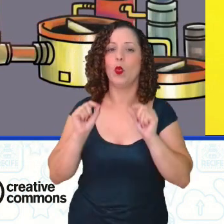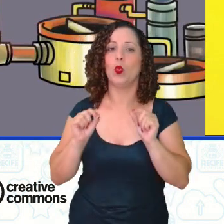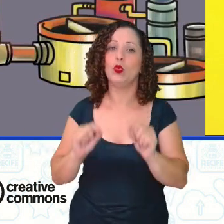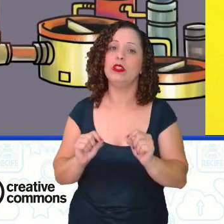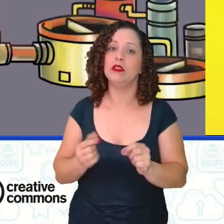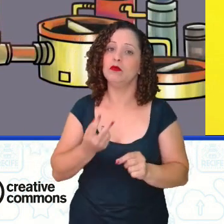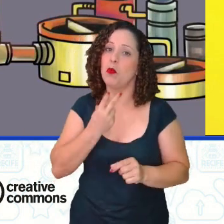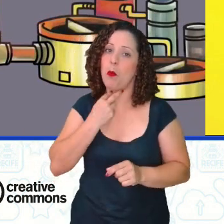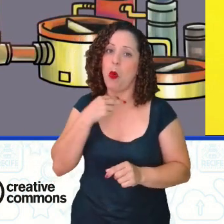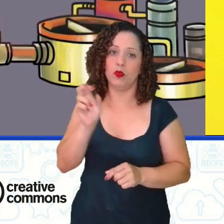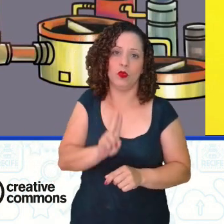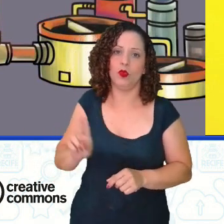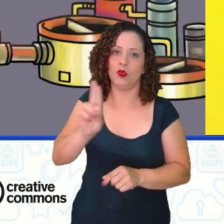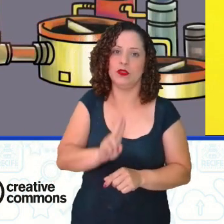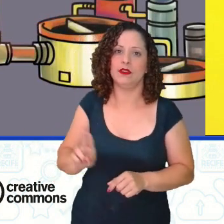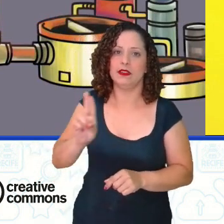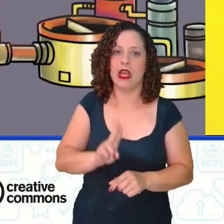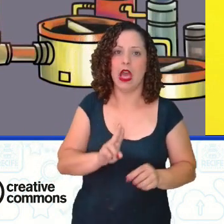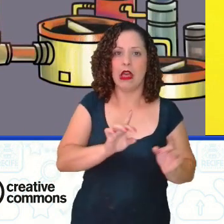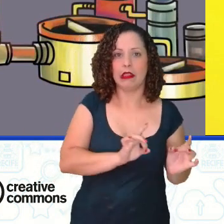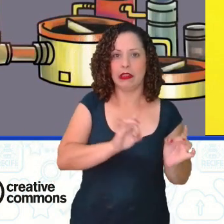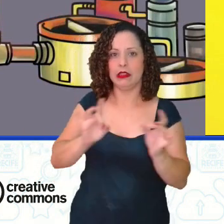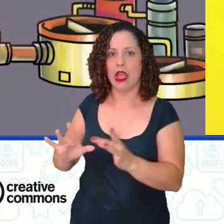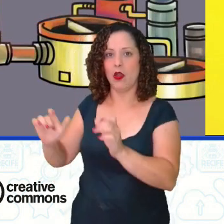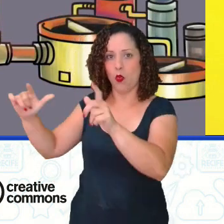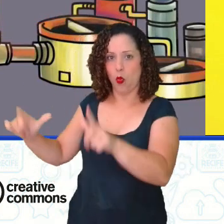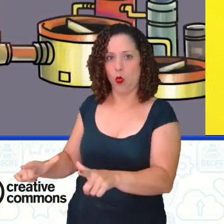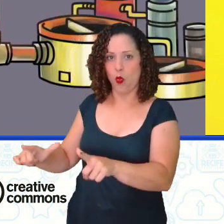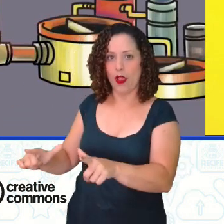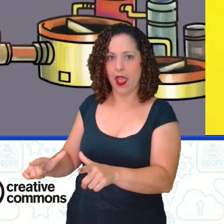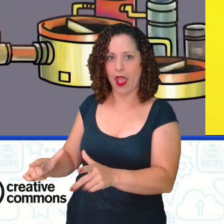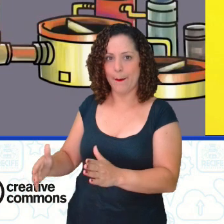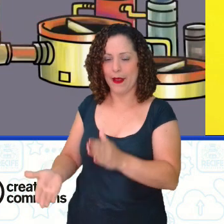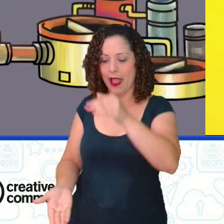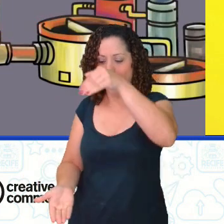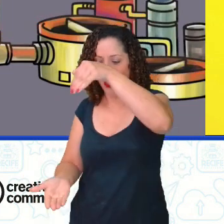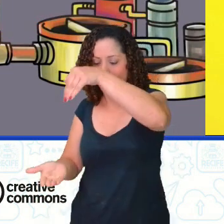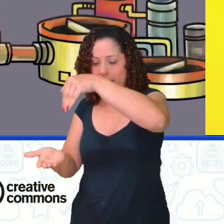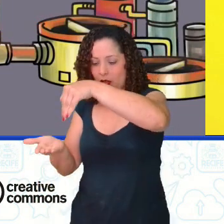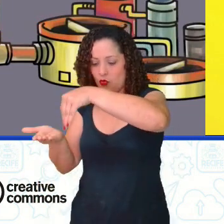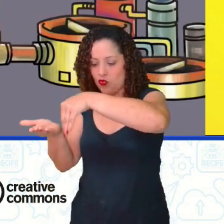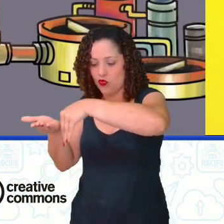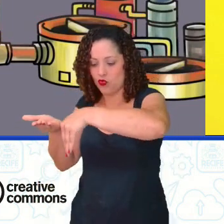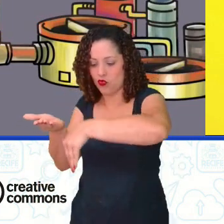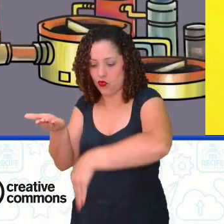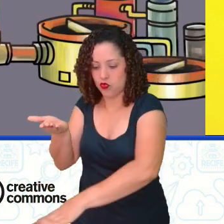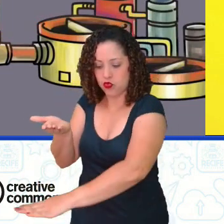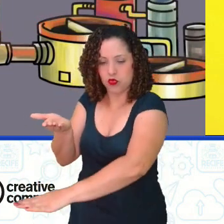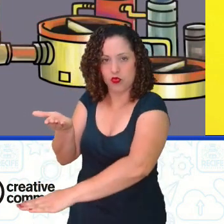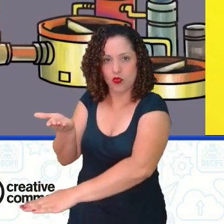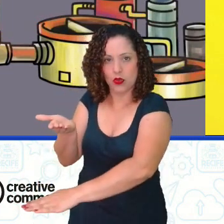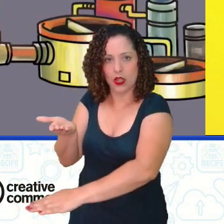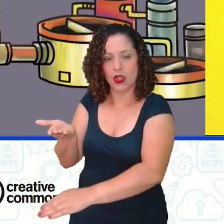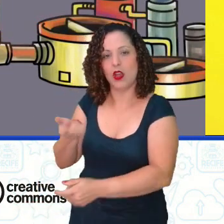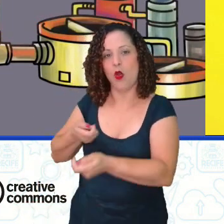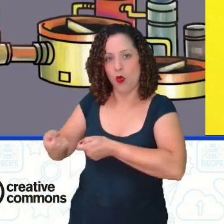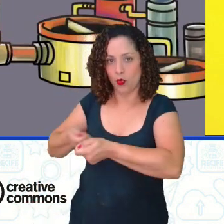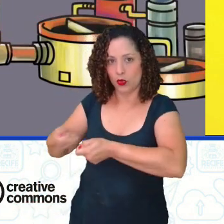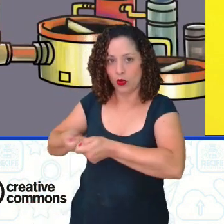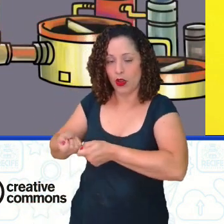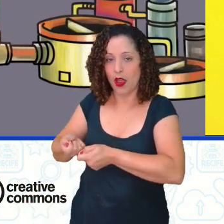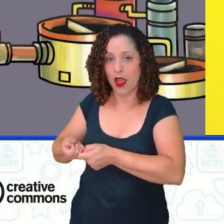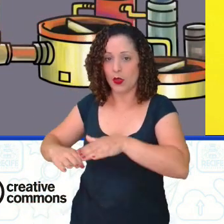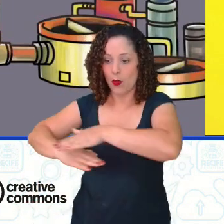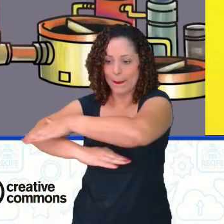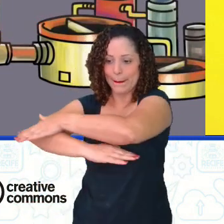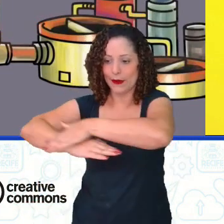aproveitados devem ser mandados para aterros sanitários controlados, em que uma manta evita a contaminação do solo,